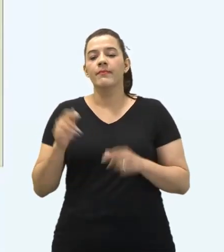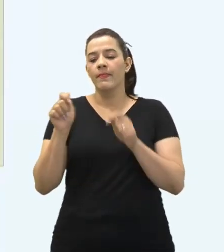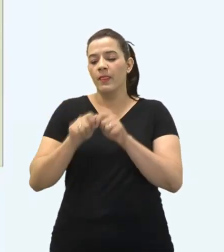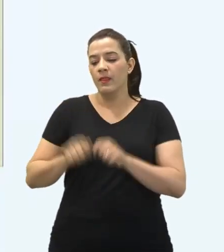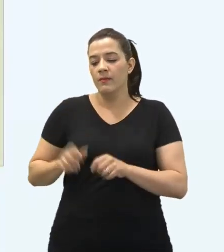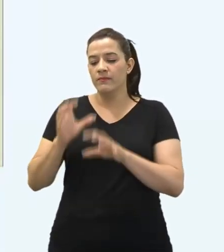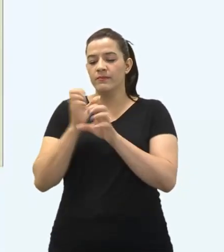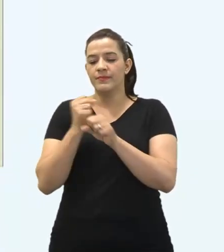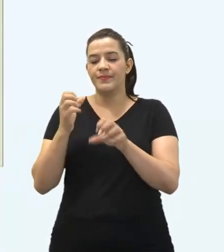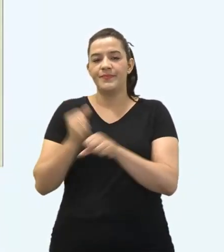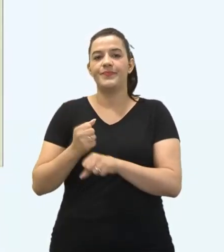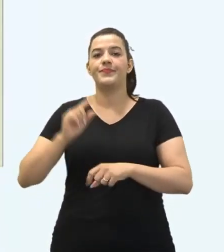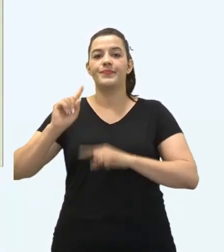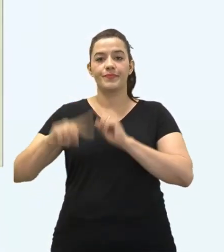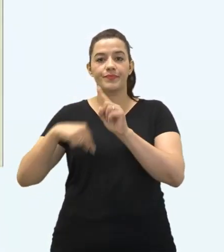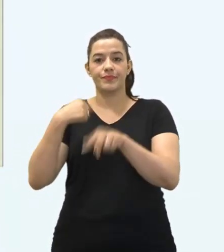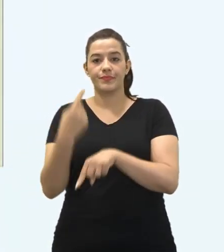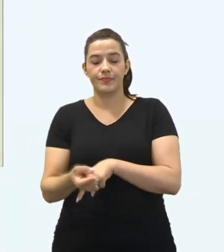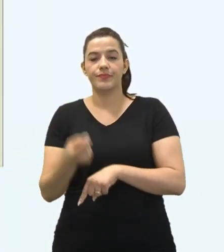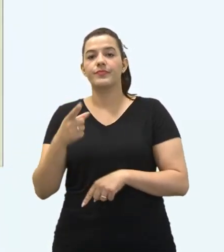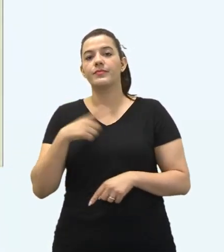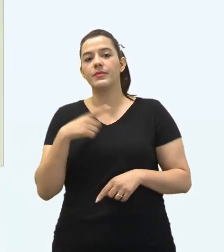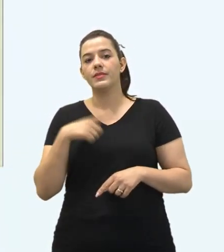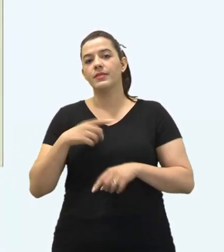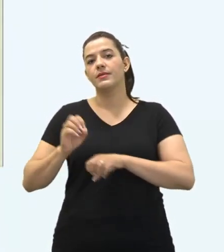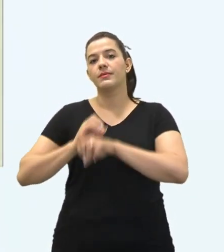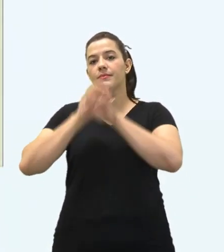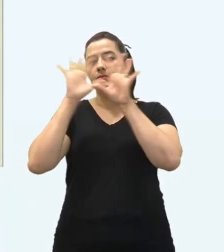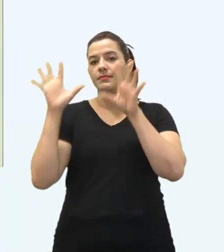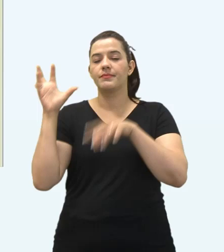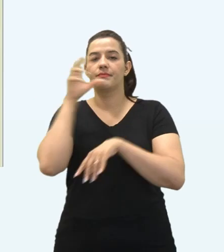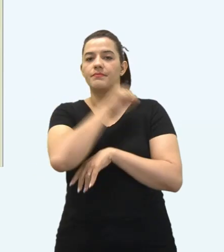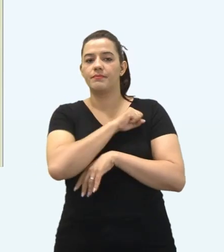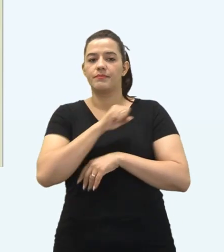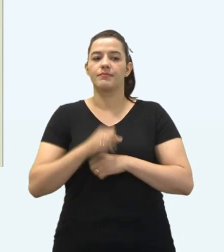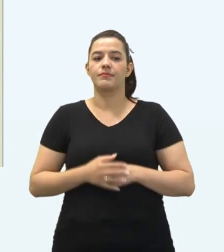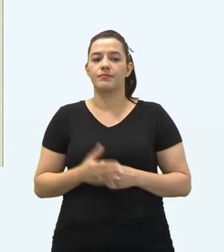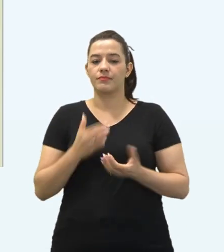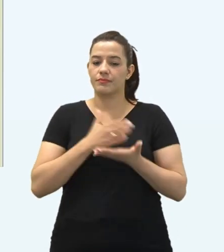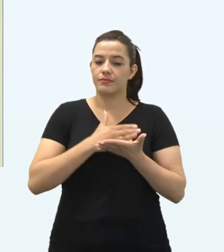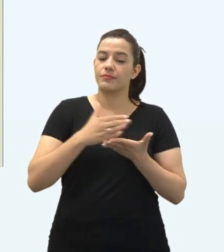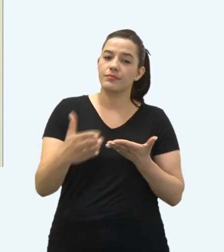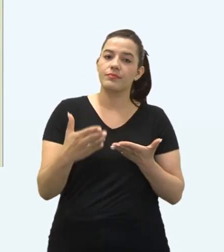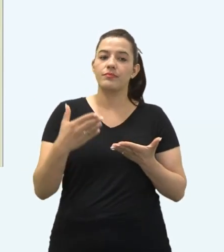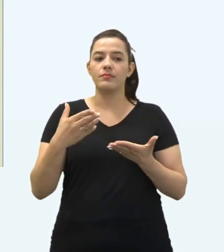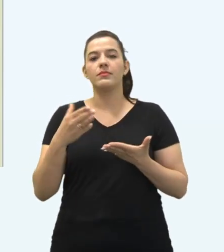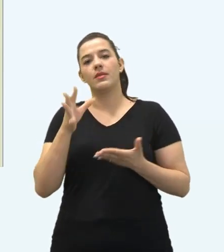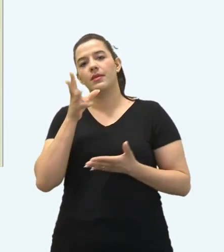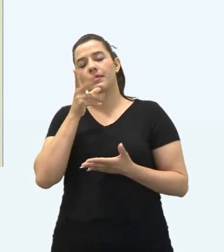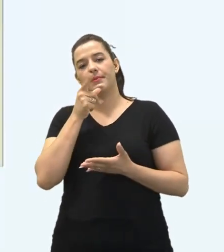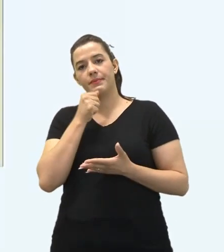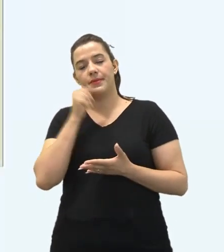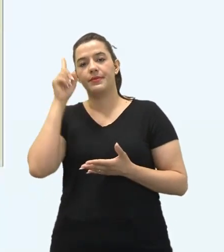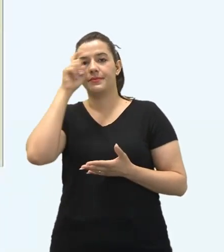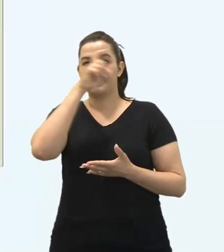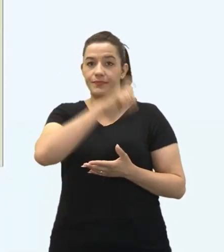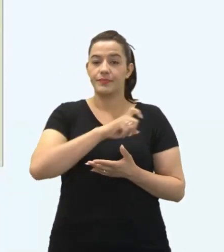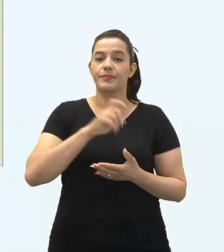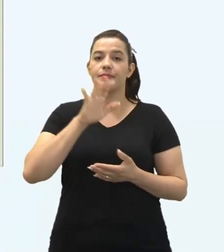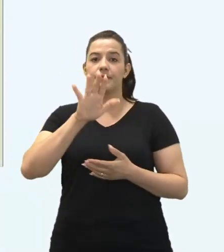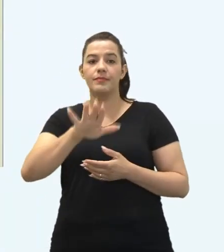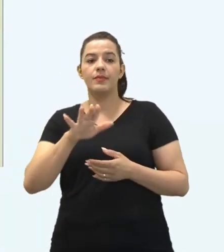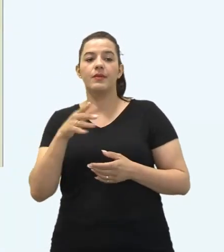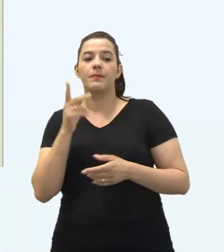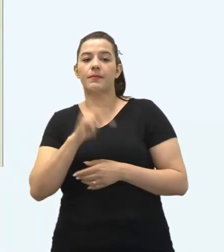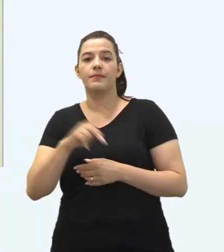resolvendo sabe que depois com o tempo Acaba ficando um pouco mais rápido o começo é mesmo trabalhoso e difícil o